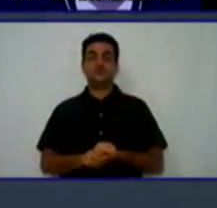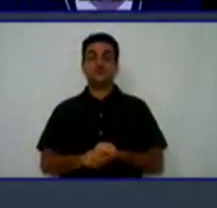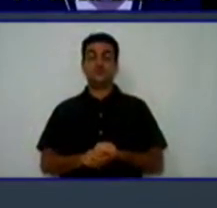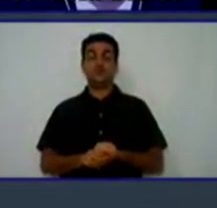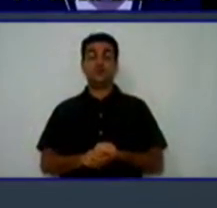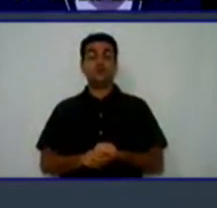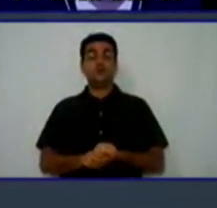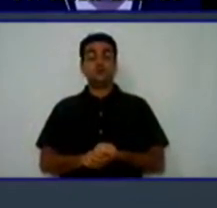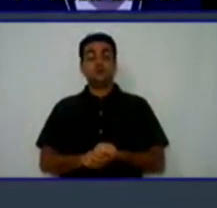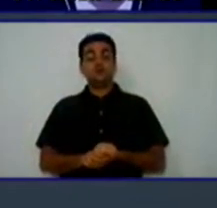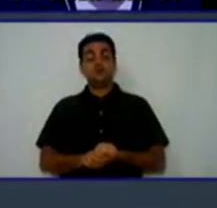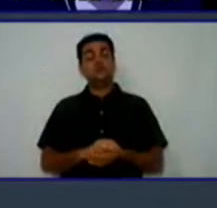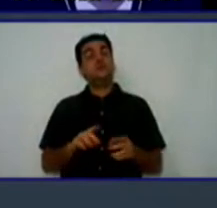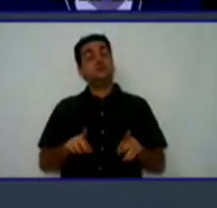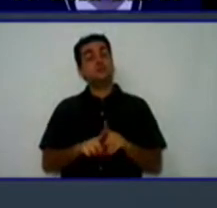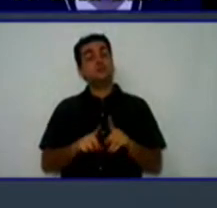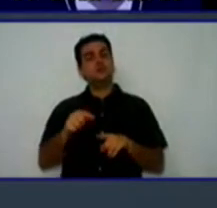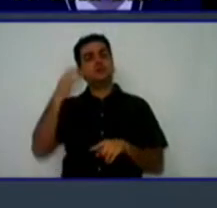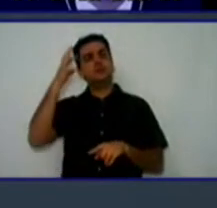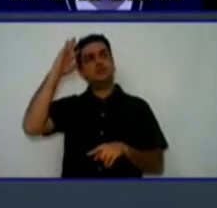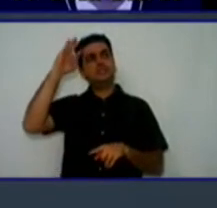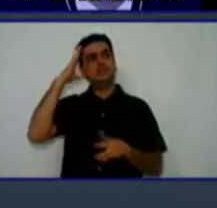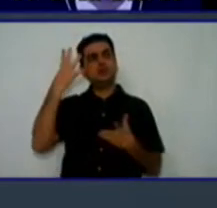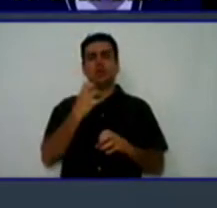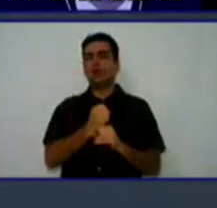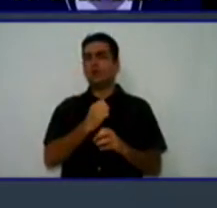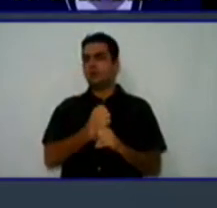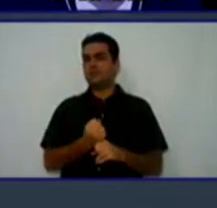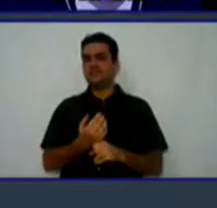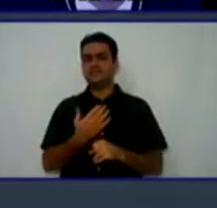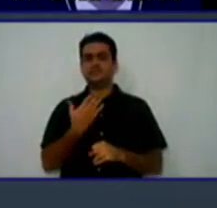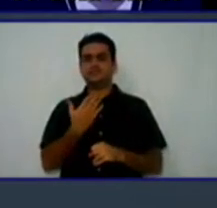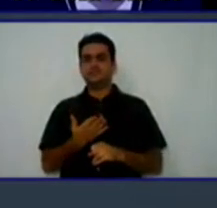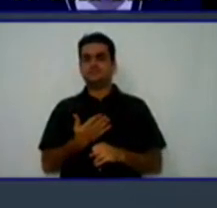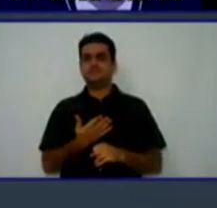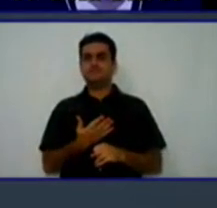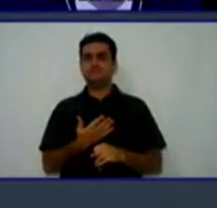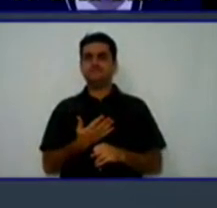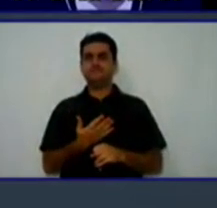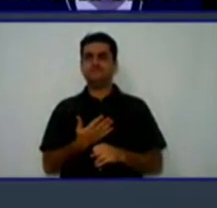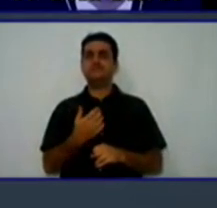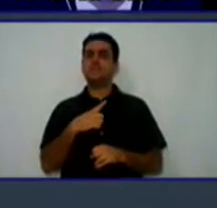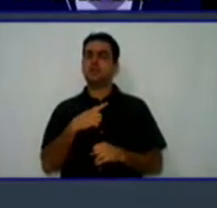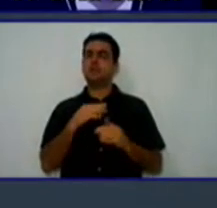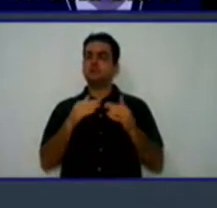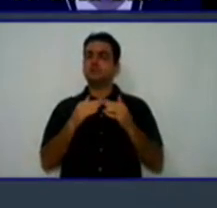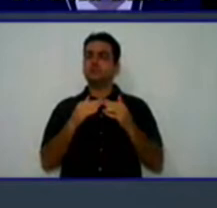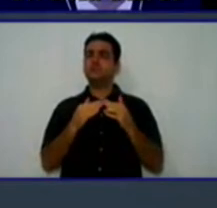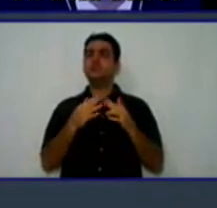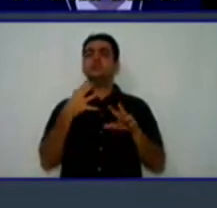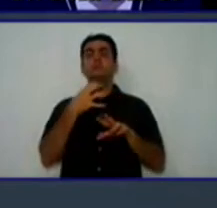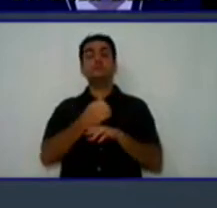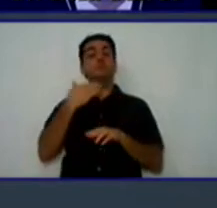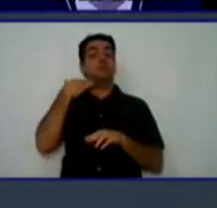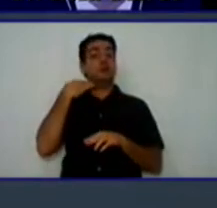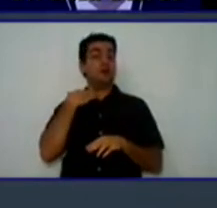isso, apensado a essa prestação de contas, senhor presidente, há um pedido de quebra de sigilo